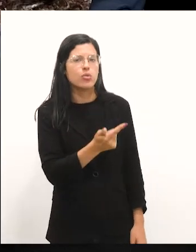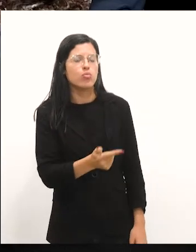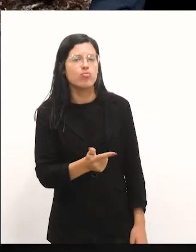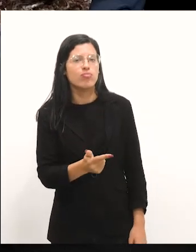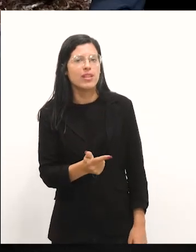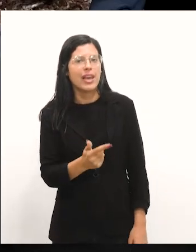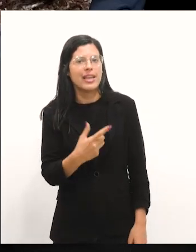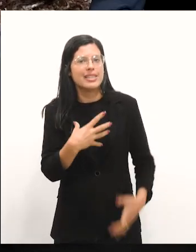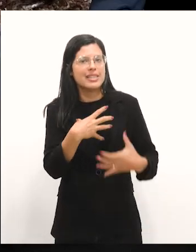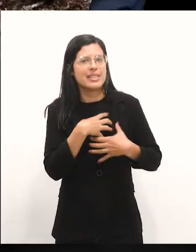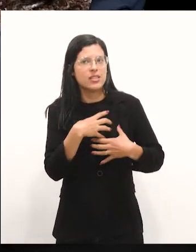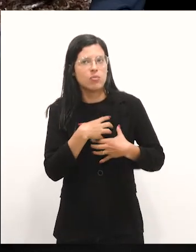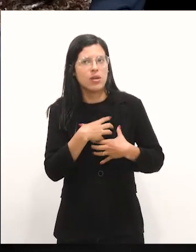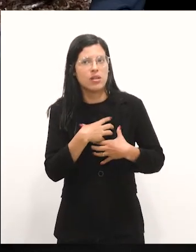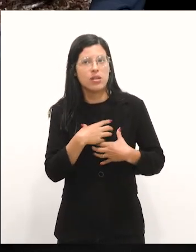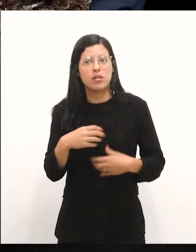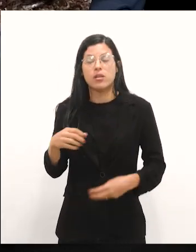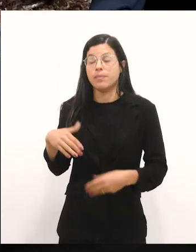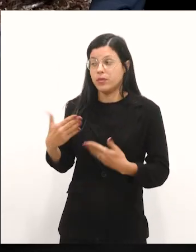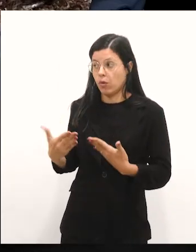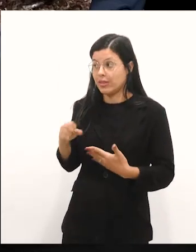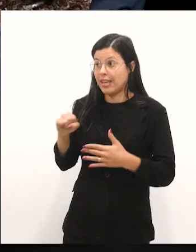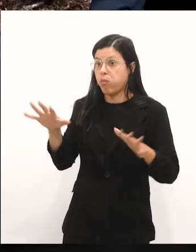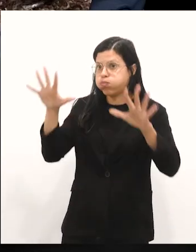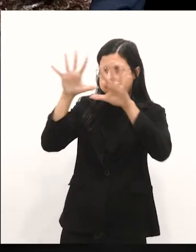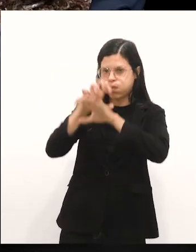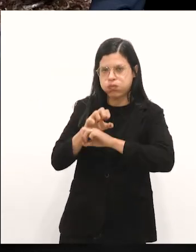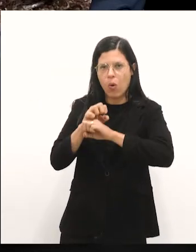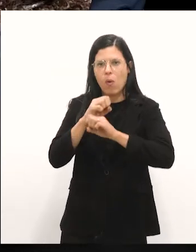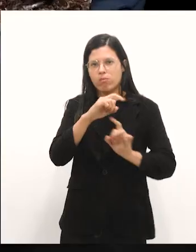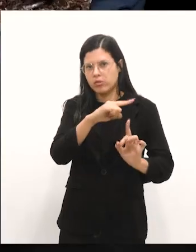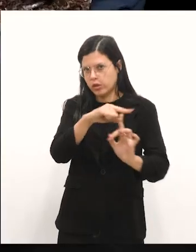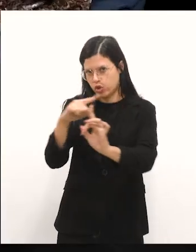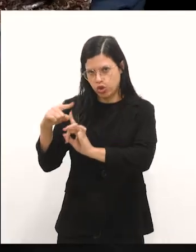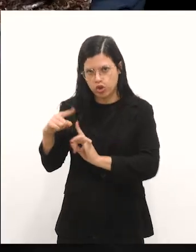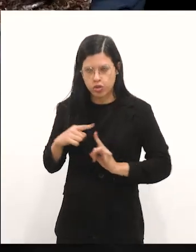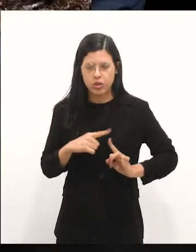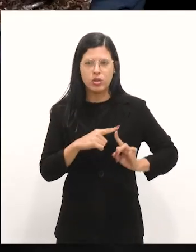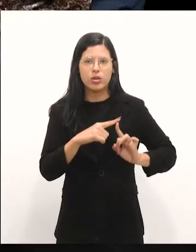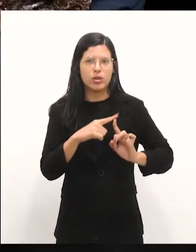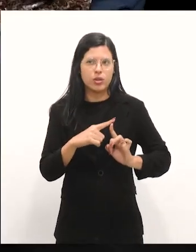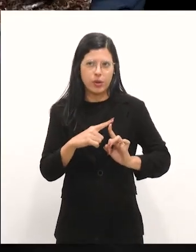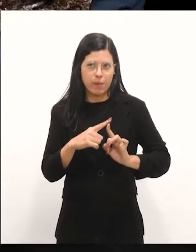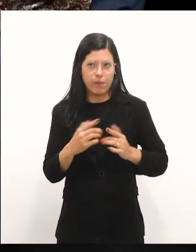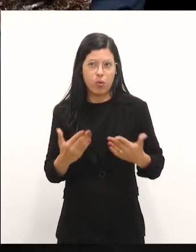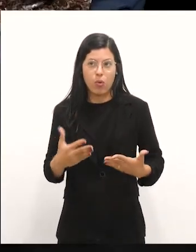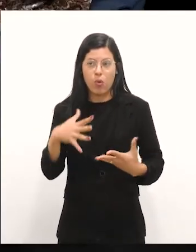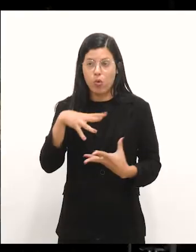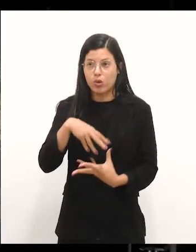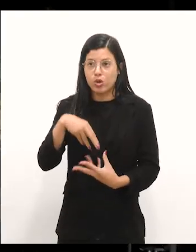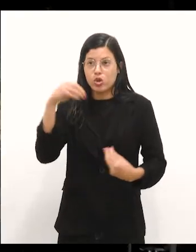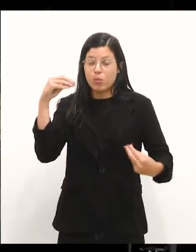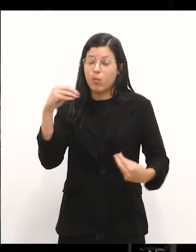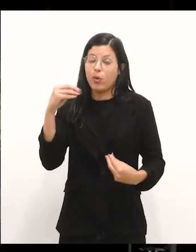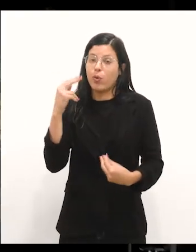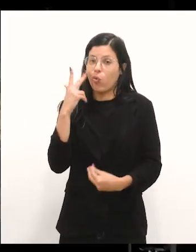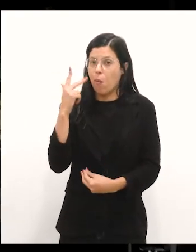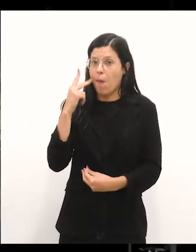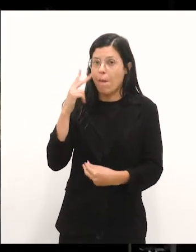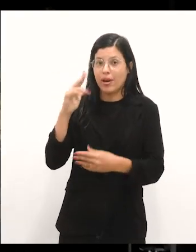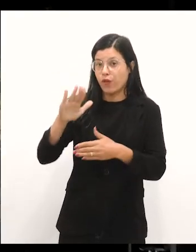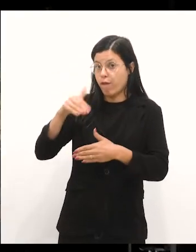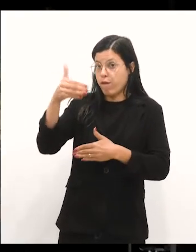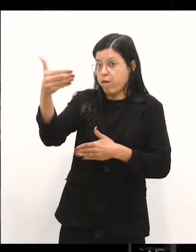sinais? Não, se tiver em coma, se tiver em catalepsia, se tiver em um estado letargo qualquer, o espírito normalmente fica fora